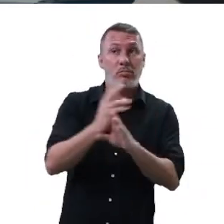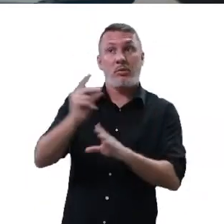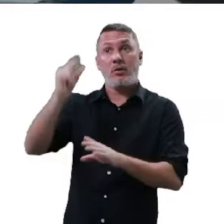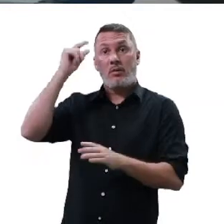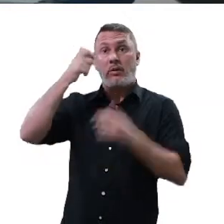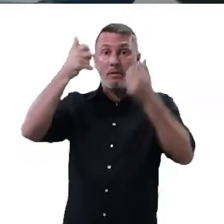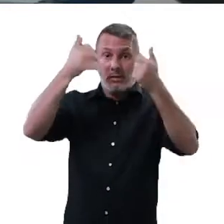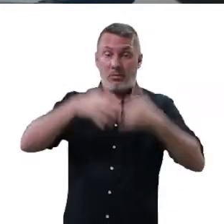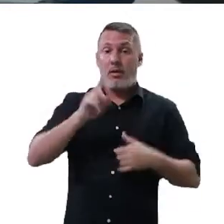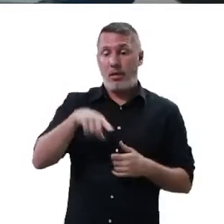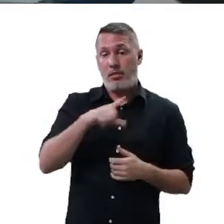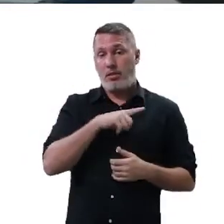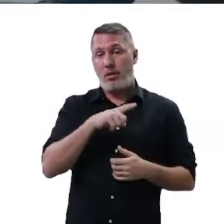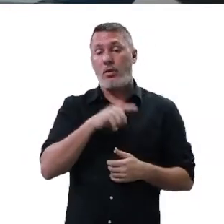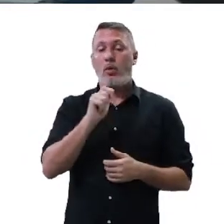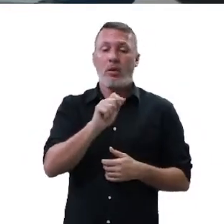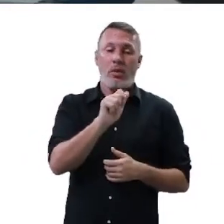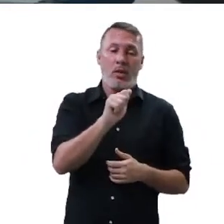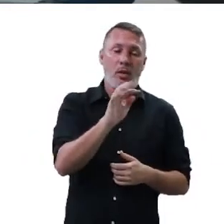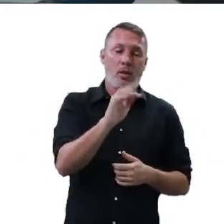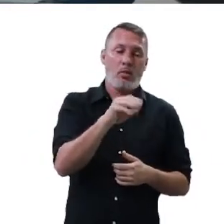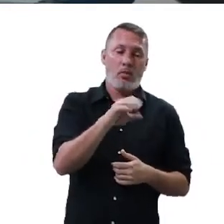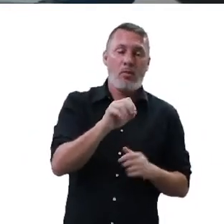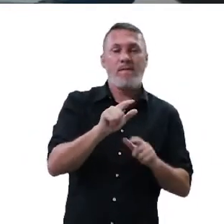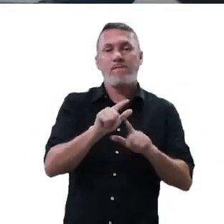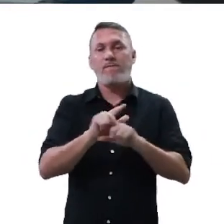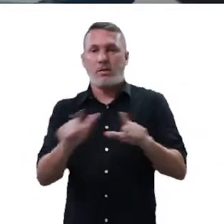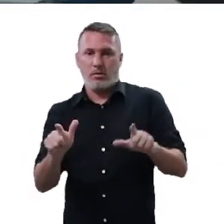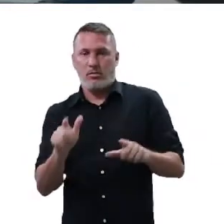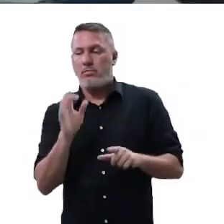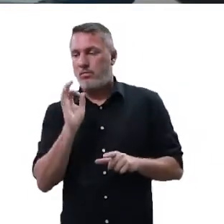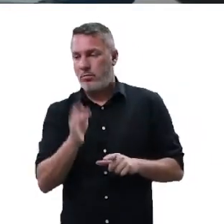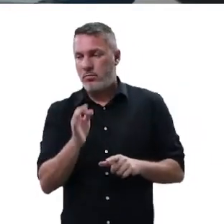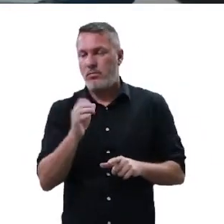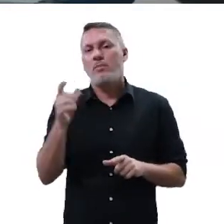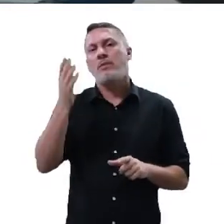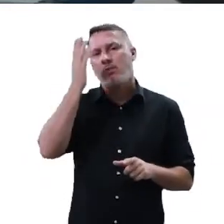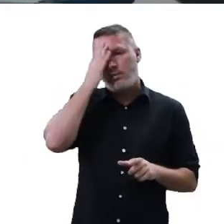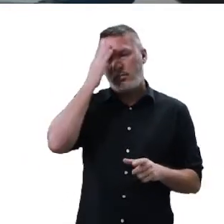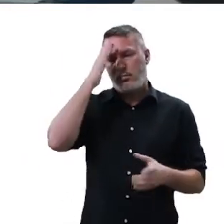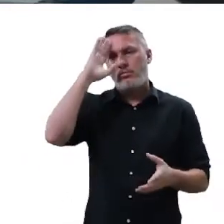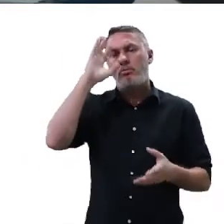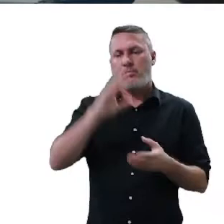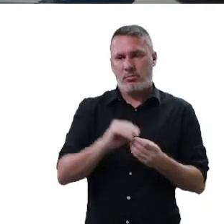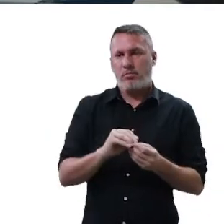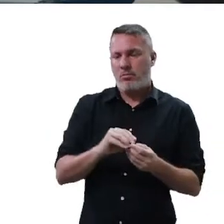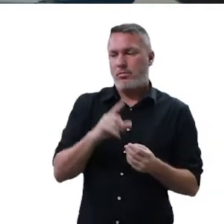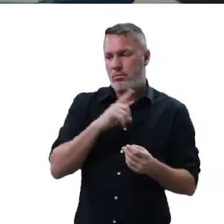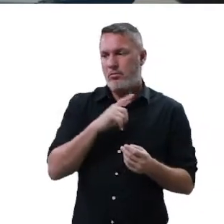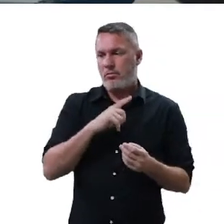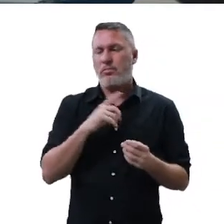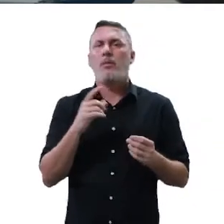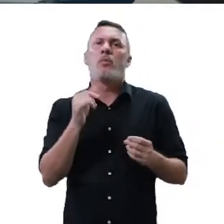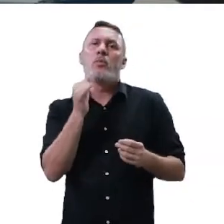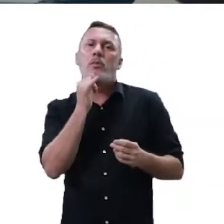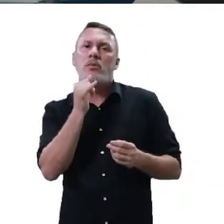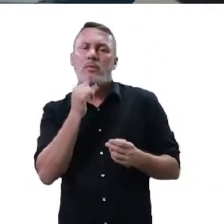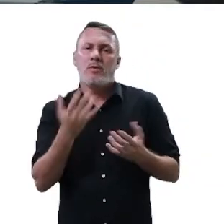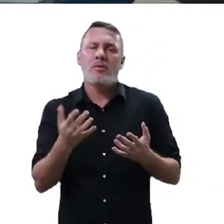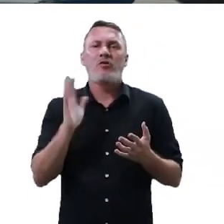eles. Então, tudo que ele dizia, né? Tudo que existe é o átomo e o vazio. A gente sabe que a compreensão é um